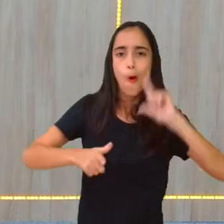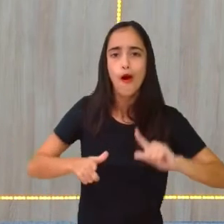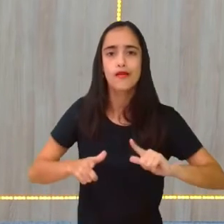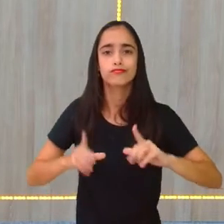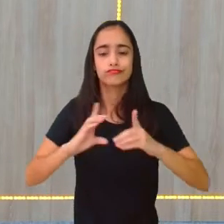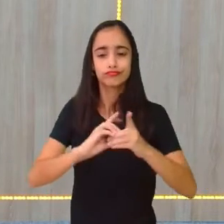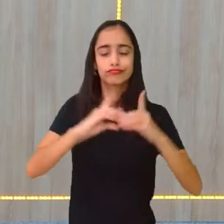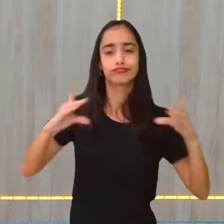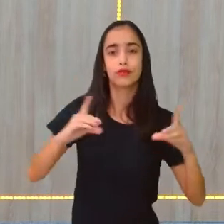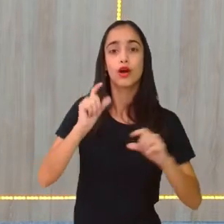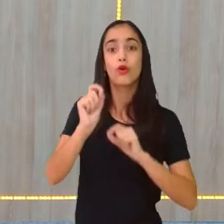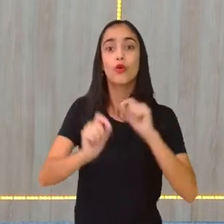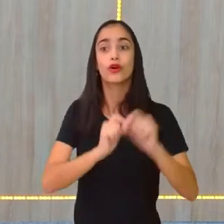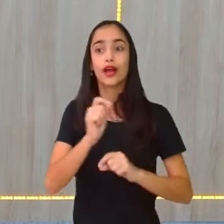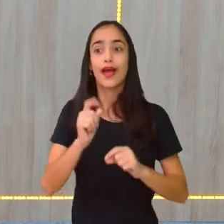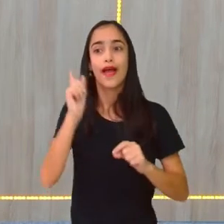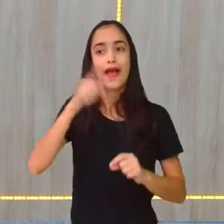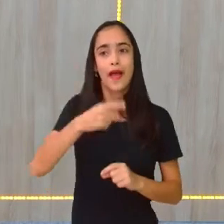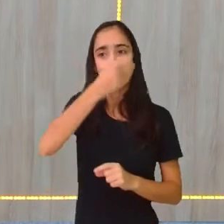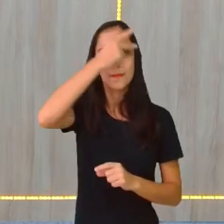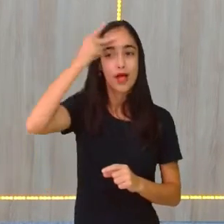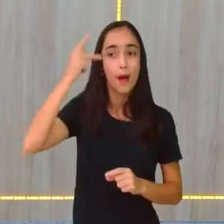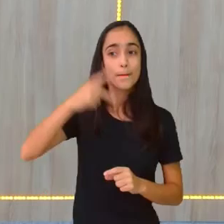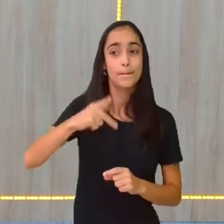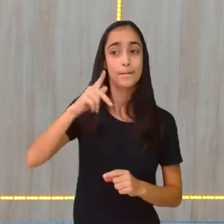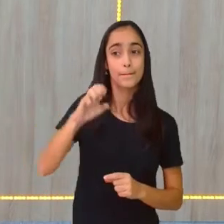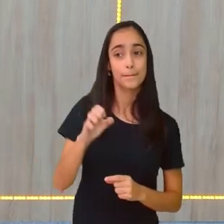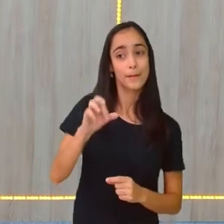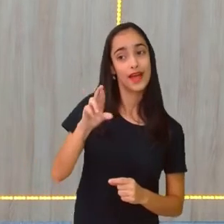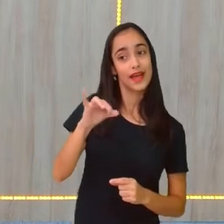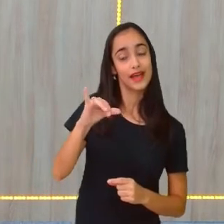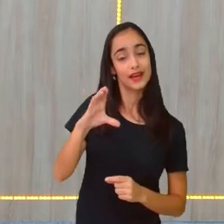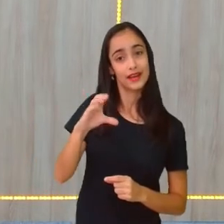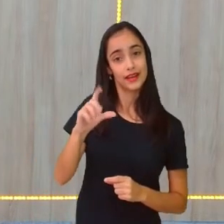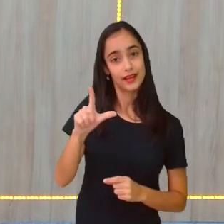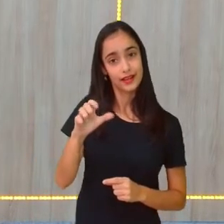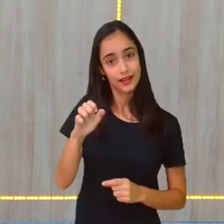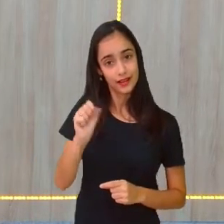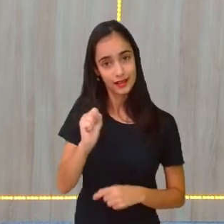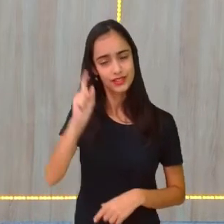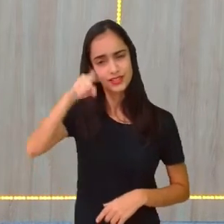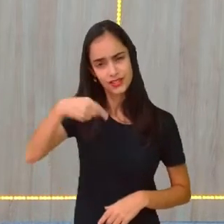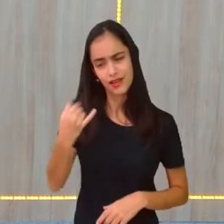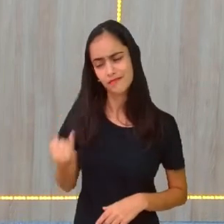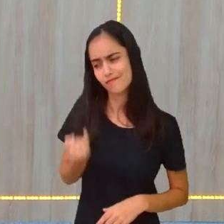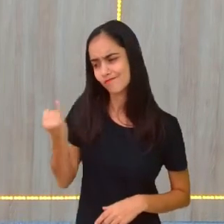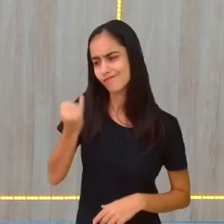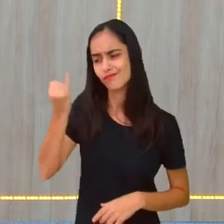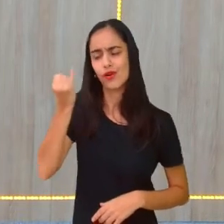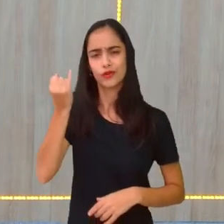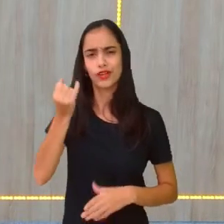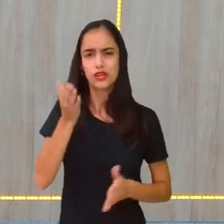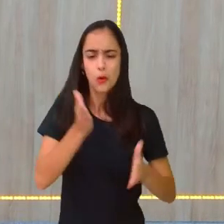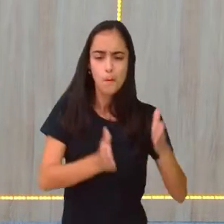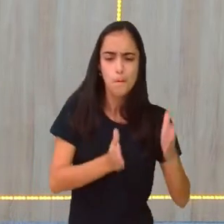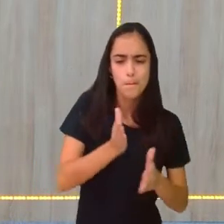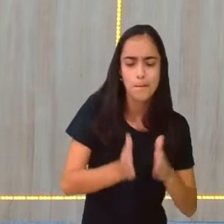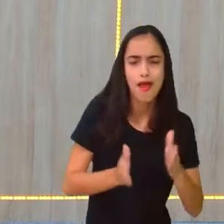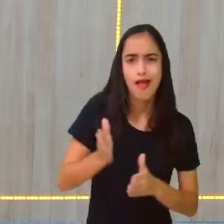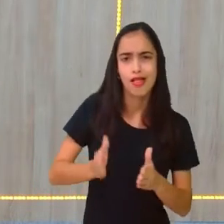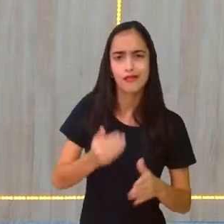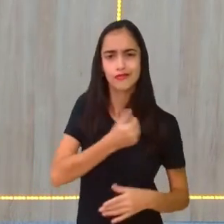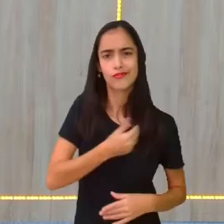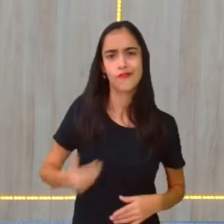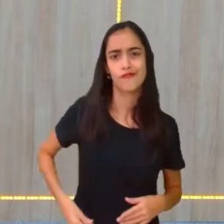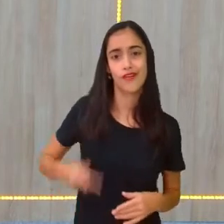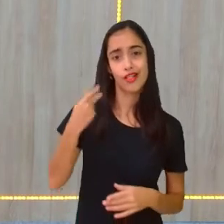né, será Péricles. E Péricles, ele vai ser tão importante, né, que o período do seu governo,